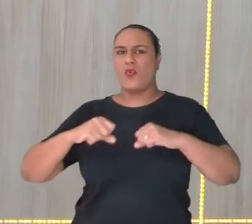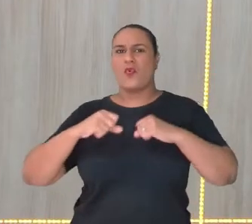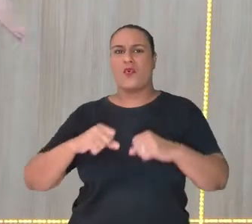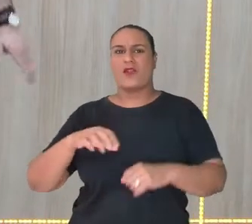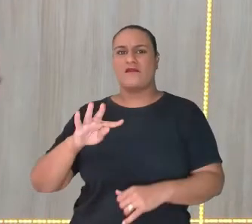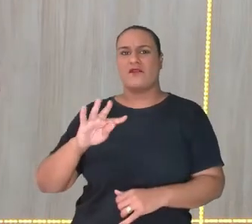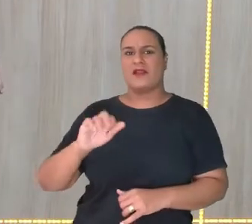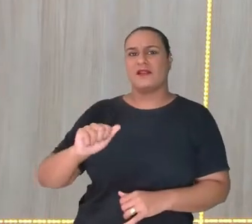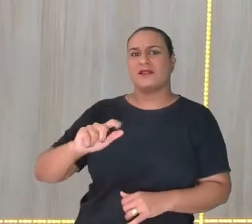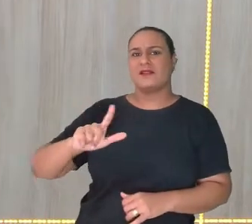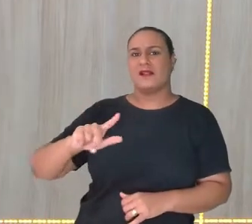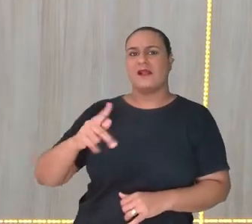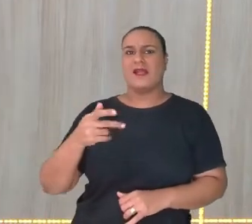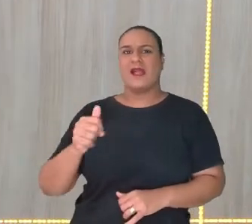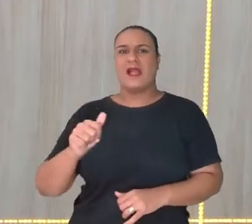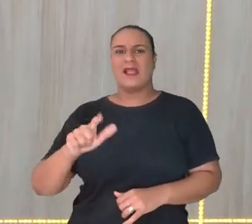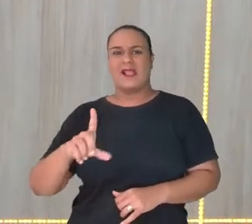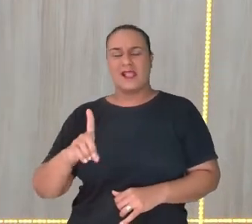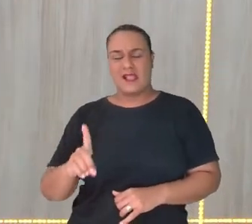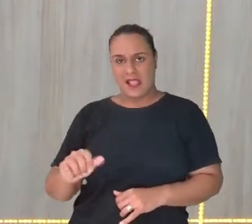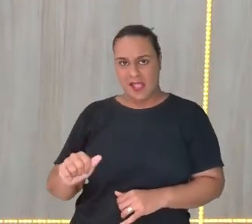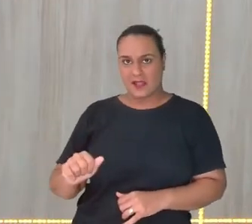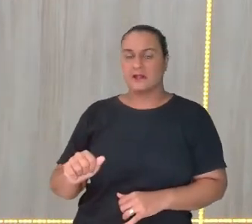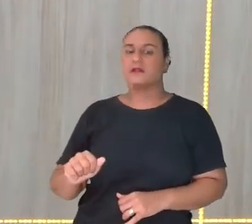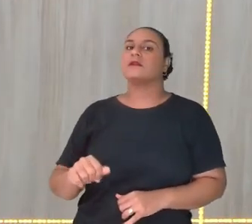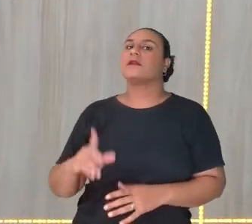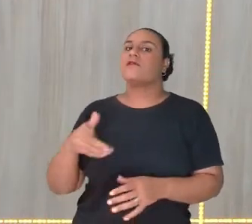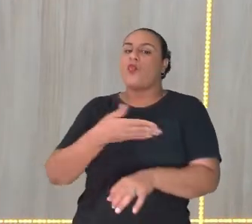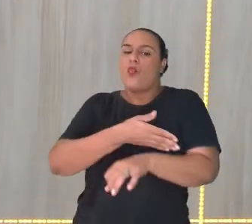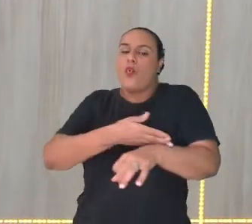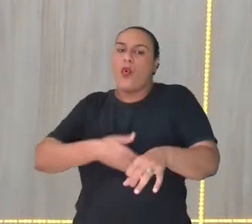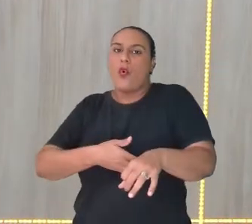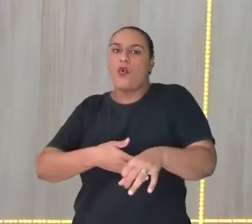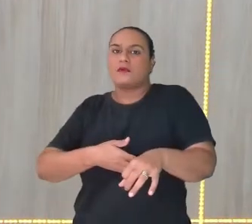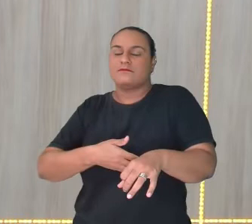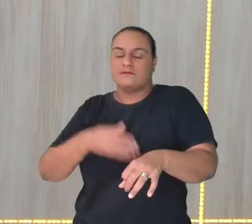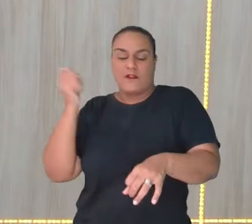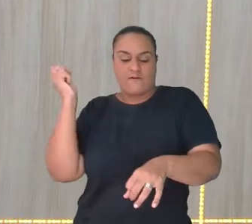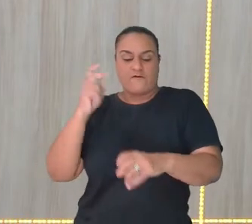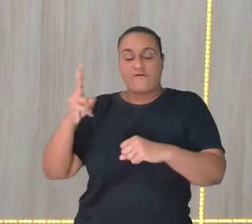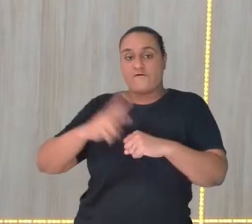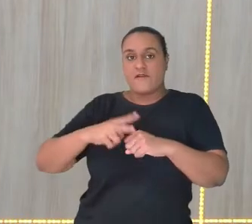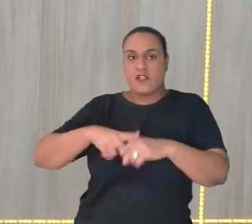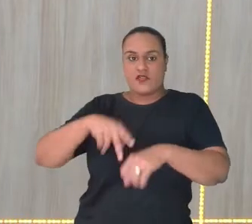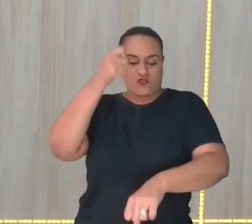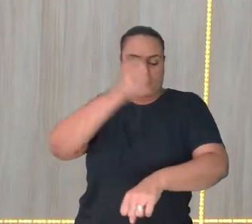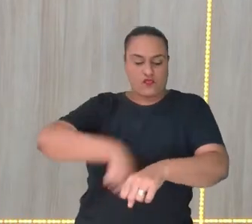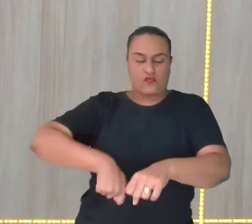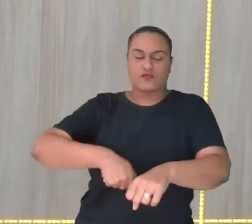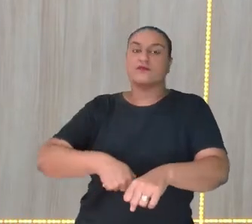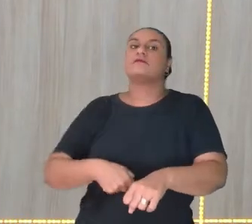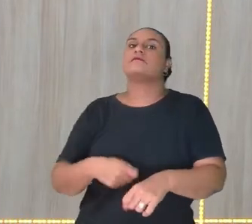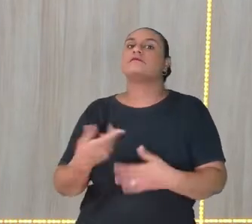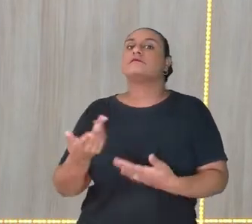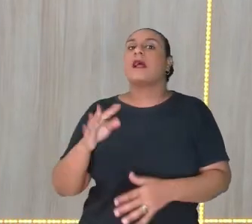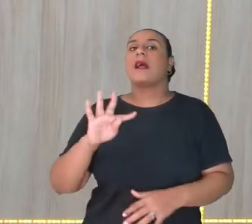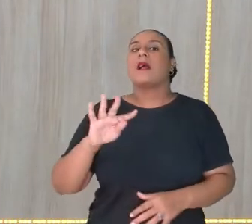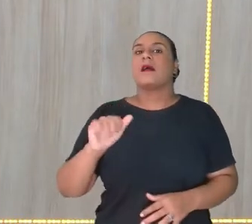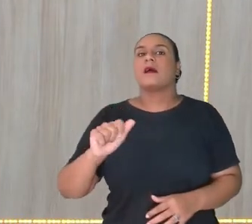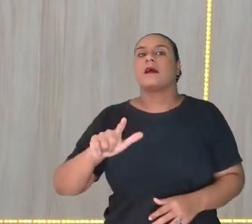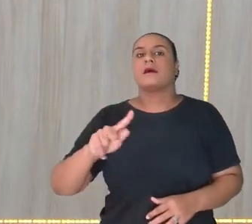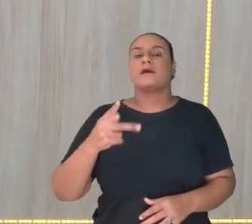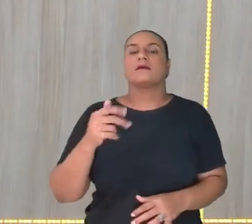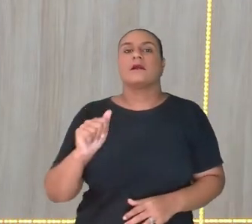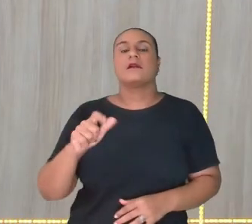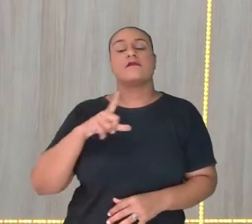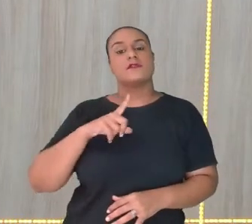uma talhada de um caco de vidro. Ou seja, ele levou um corte, ok? Então, o que era a talha? Você tem